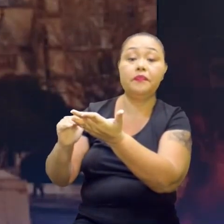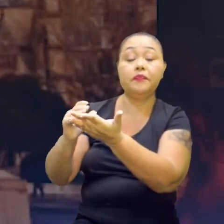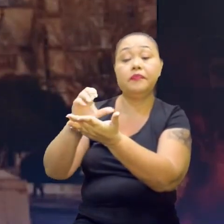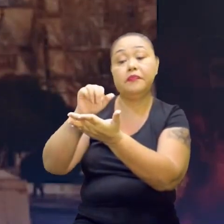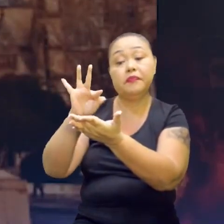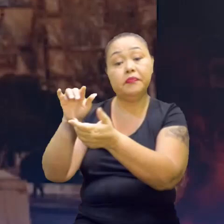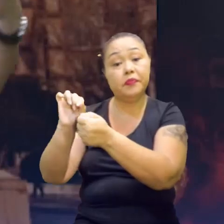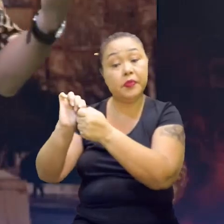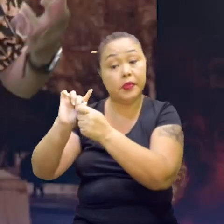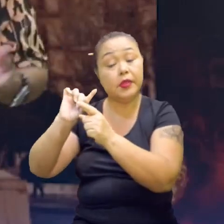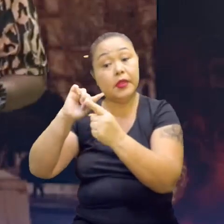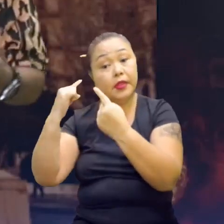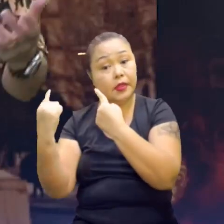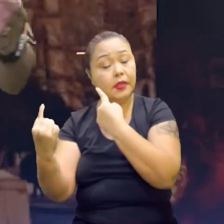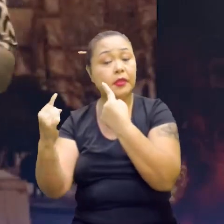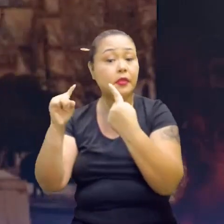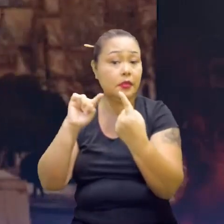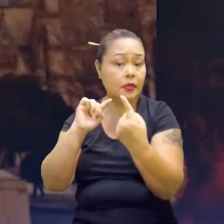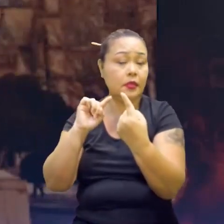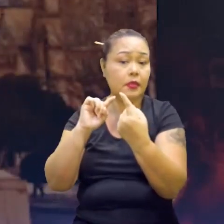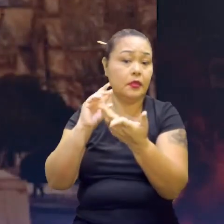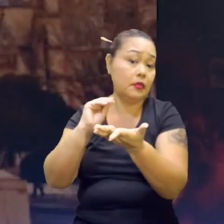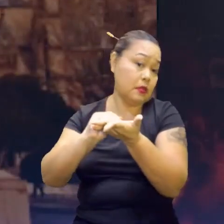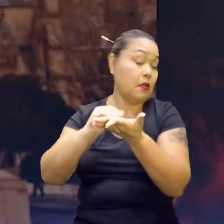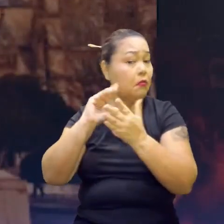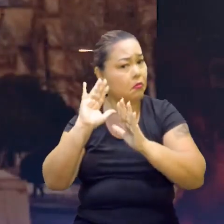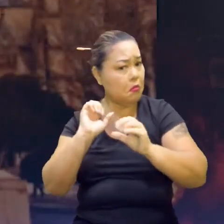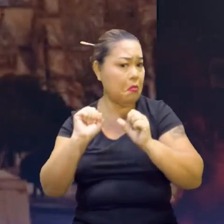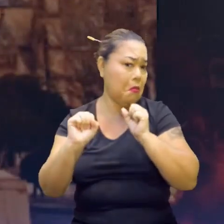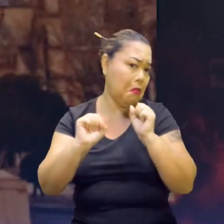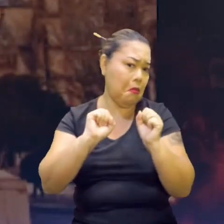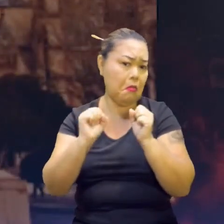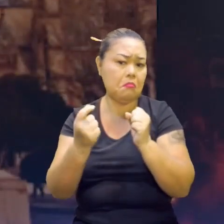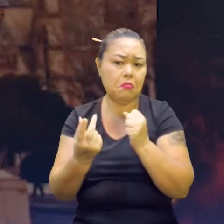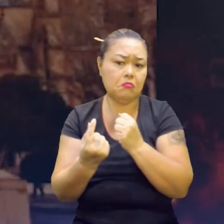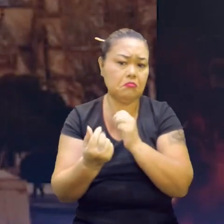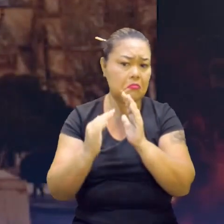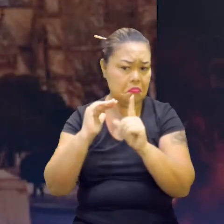anti-safra, eu ainda posso ter uma valorização desse produto.